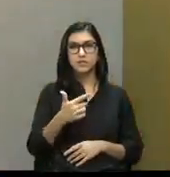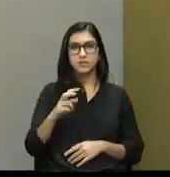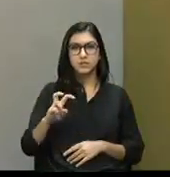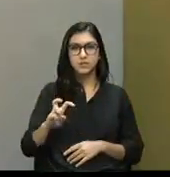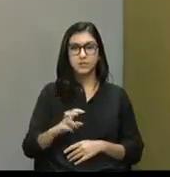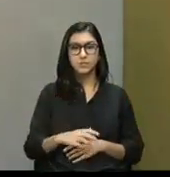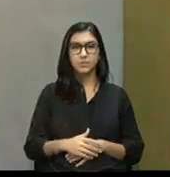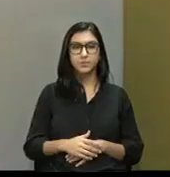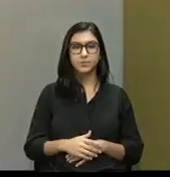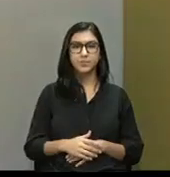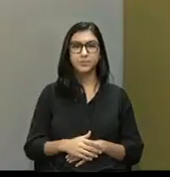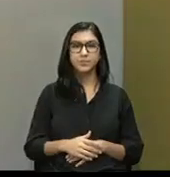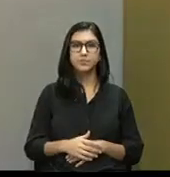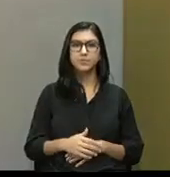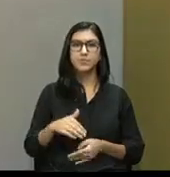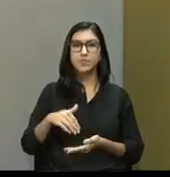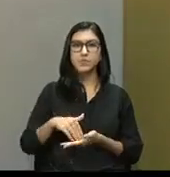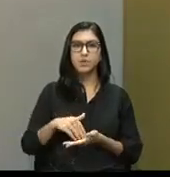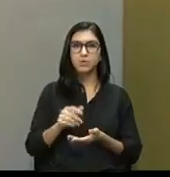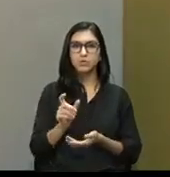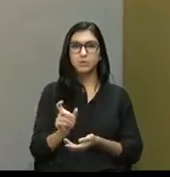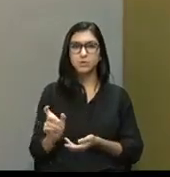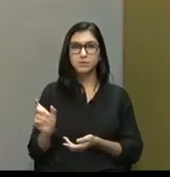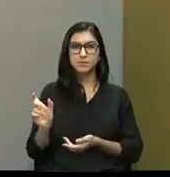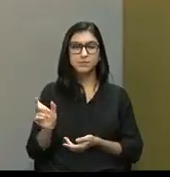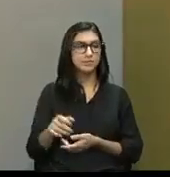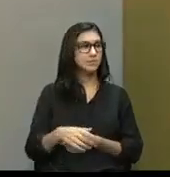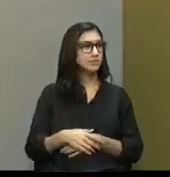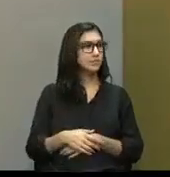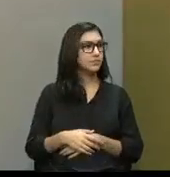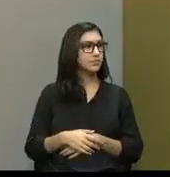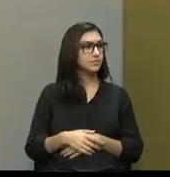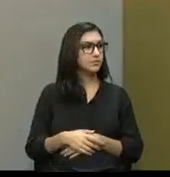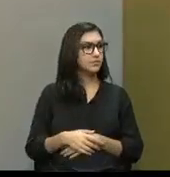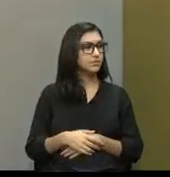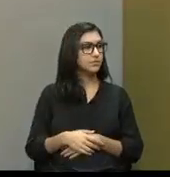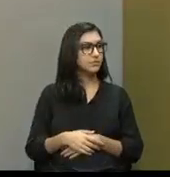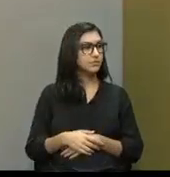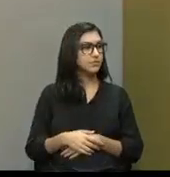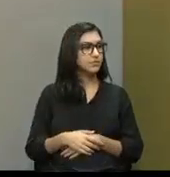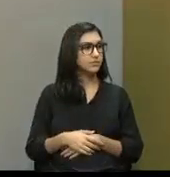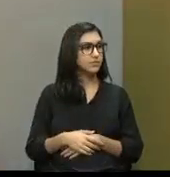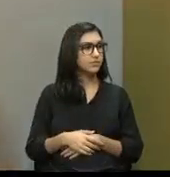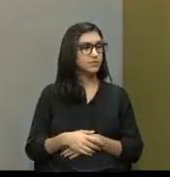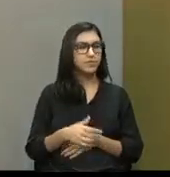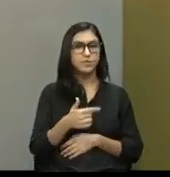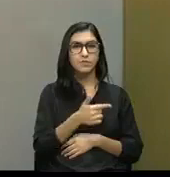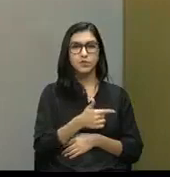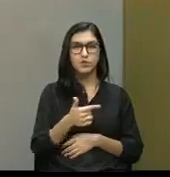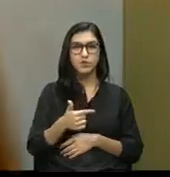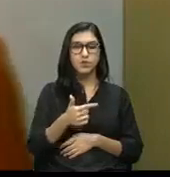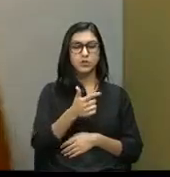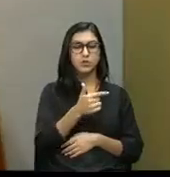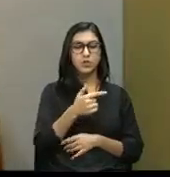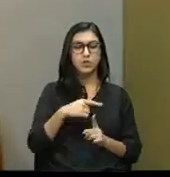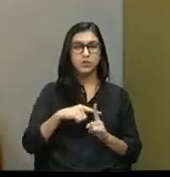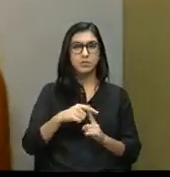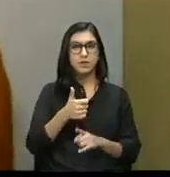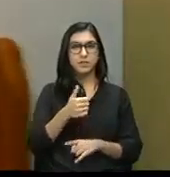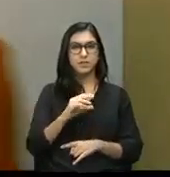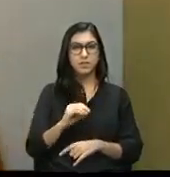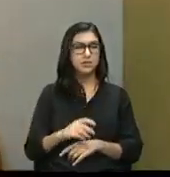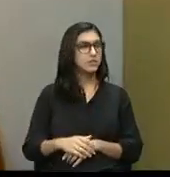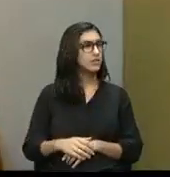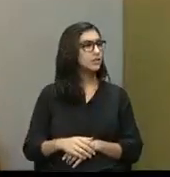25. E na última posição, na última linha, eu tenho 22, que é 12 mais 10,